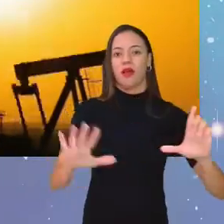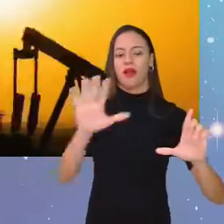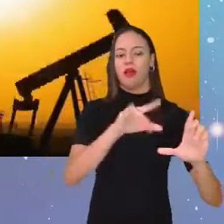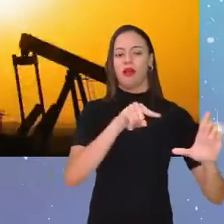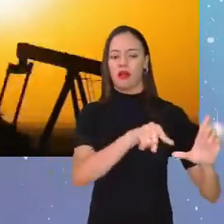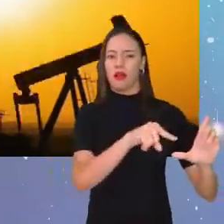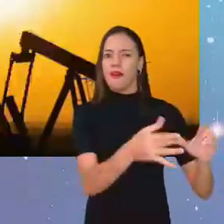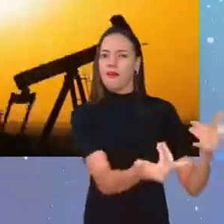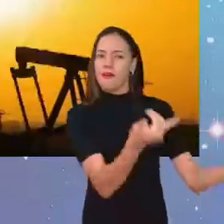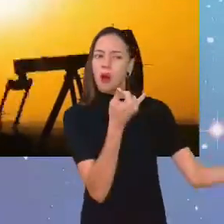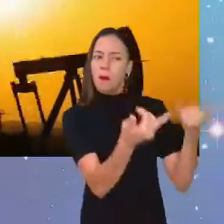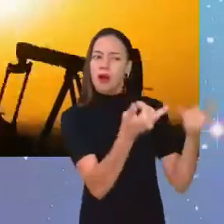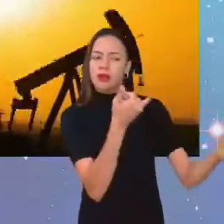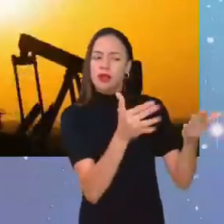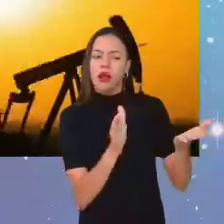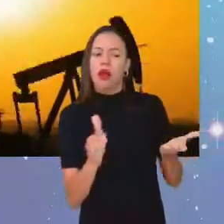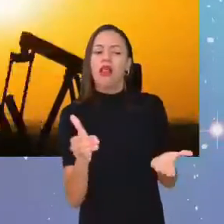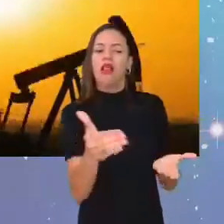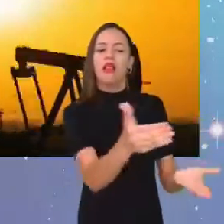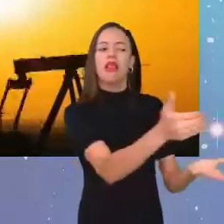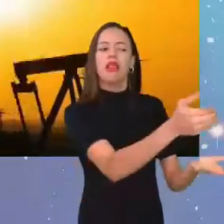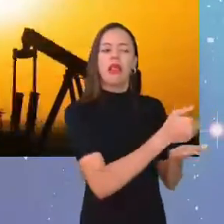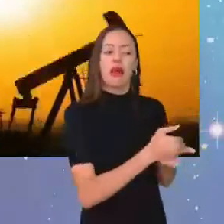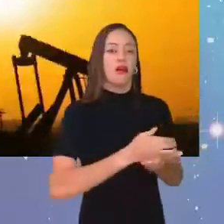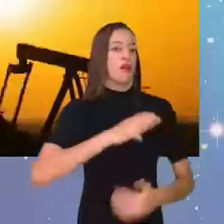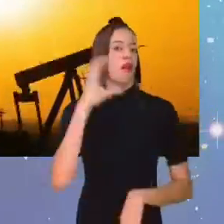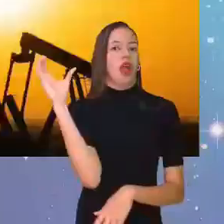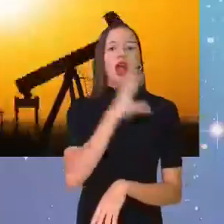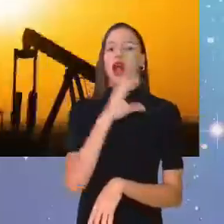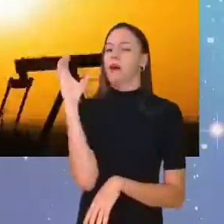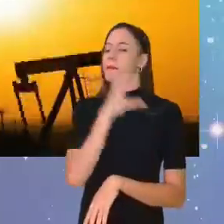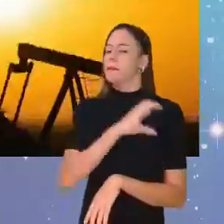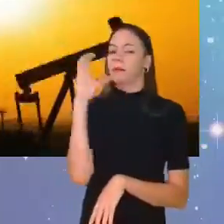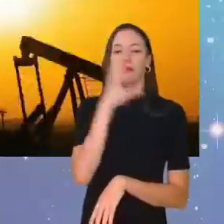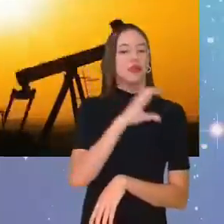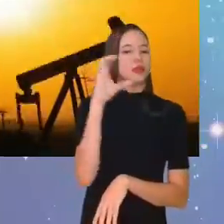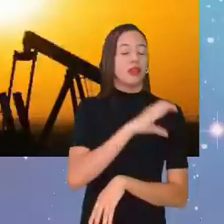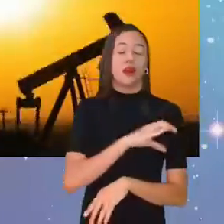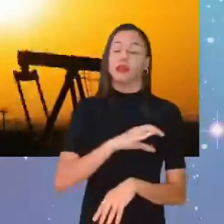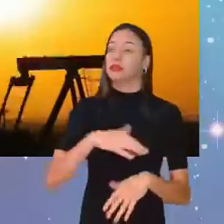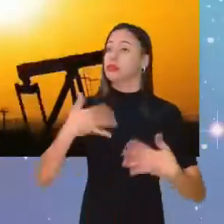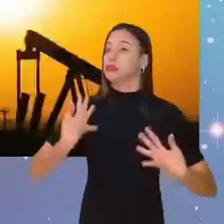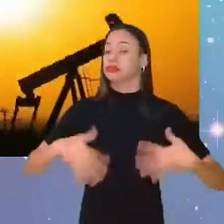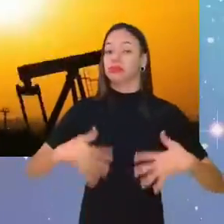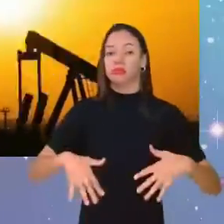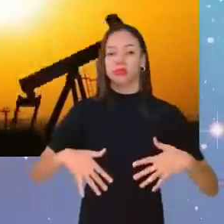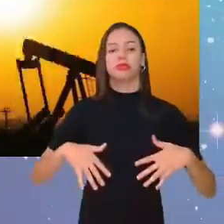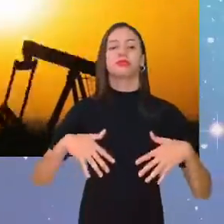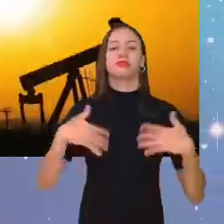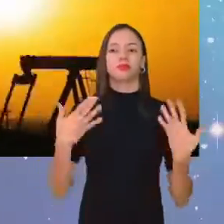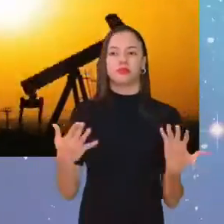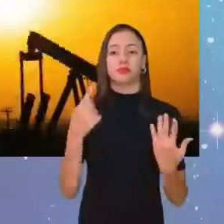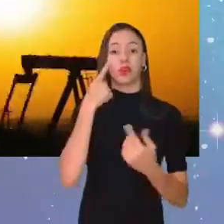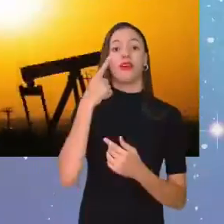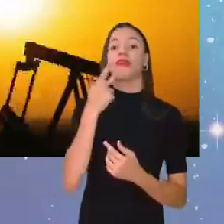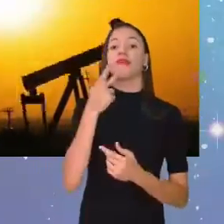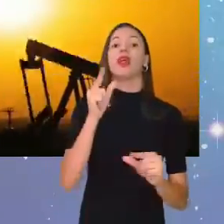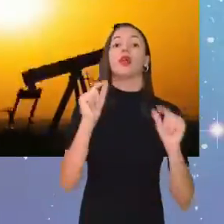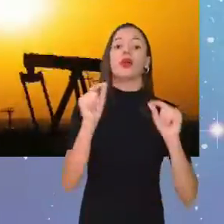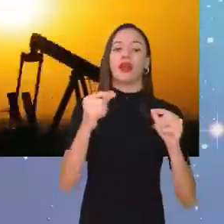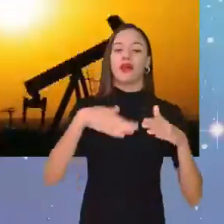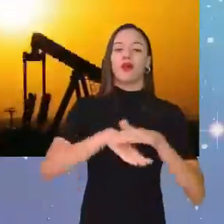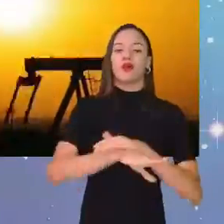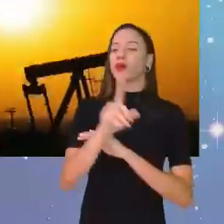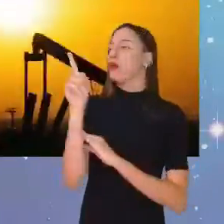essas informações de forma muito rápida e uma quantidade cada vez maior. Costuma-se dizer isso daí, ó, que os